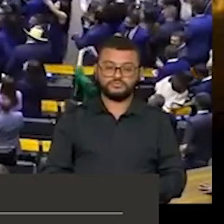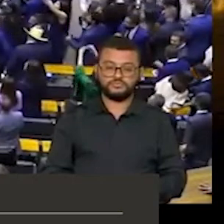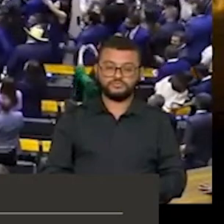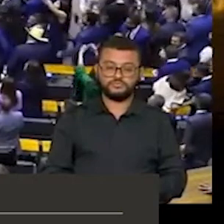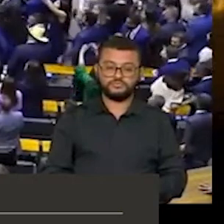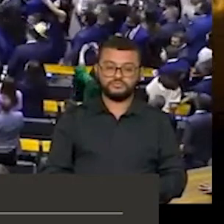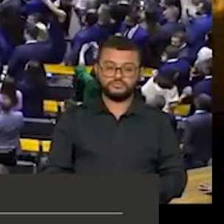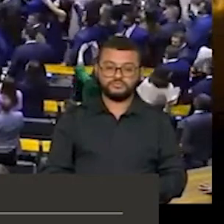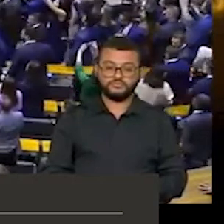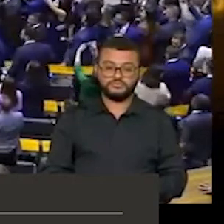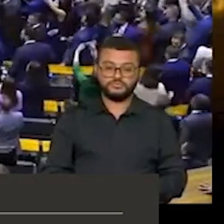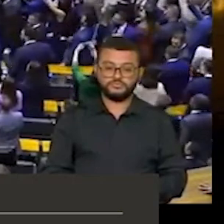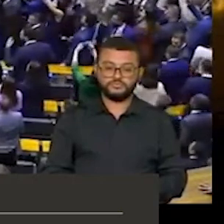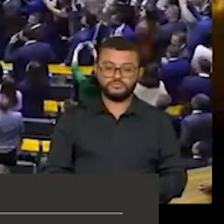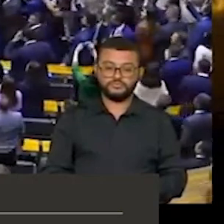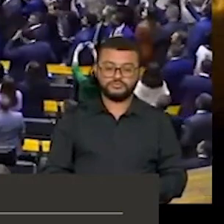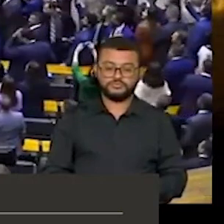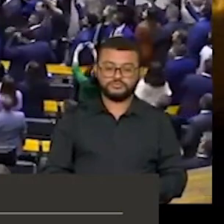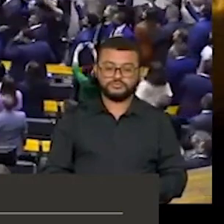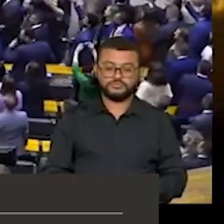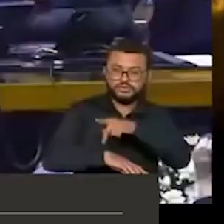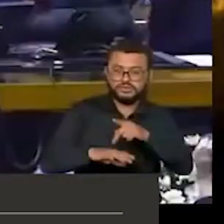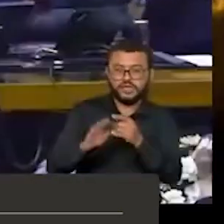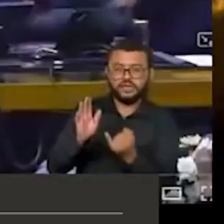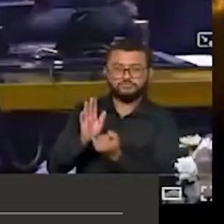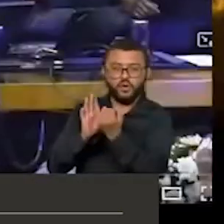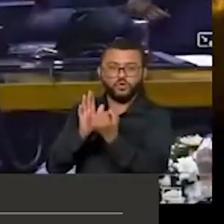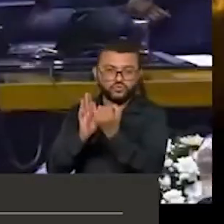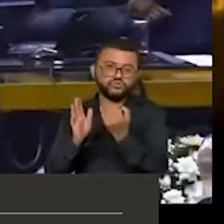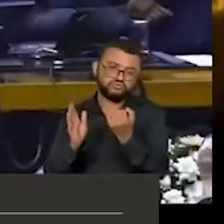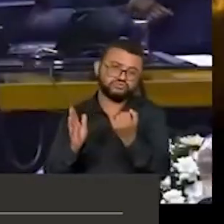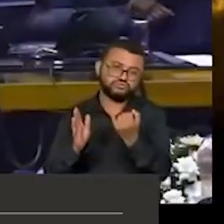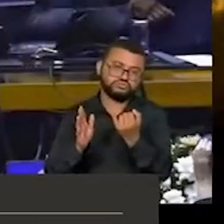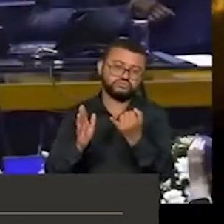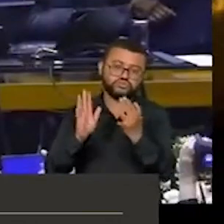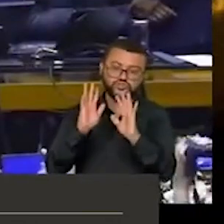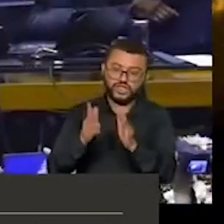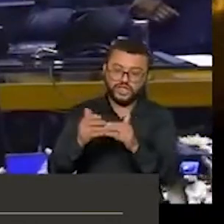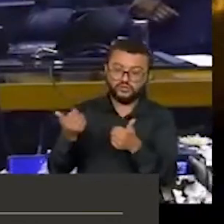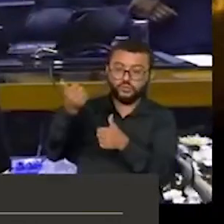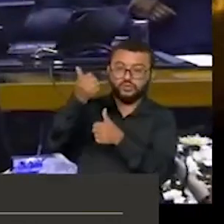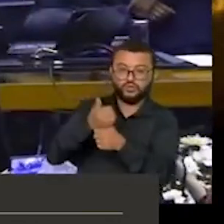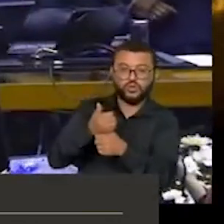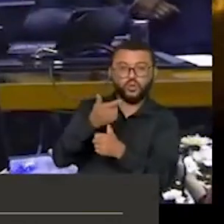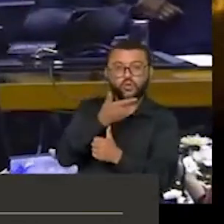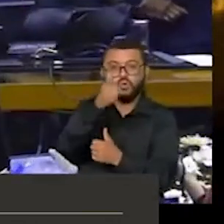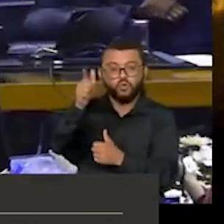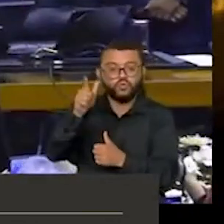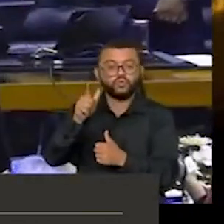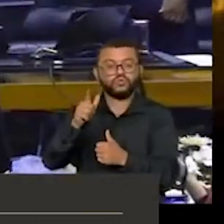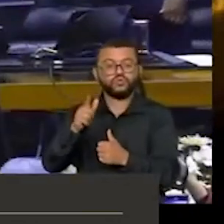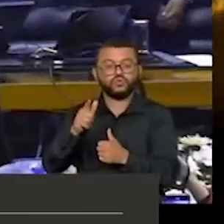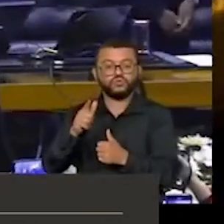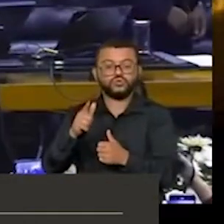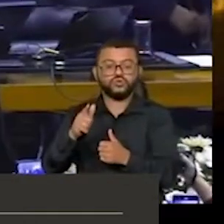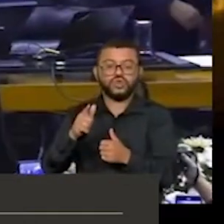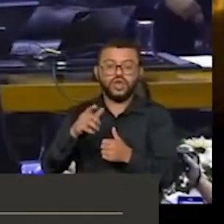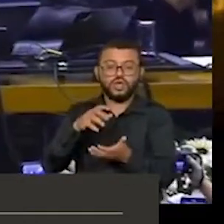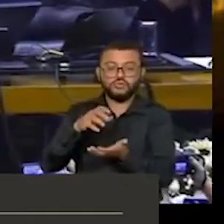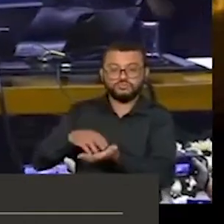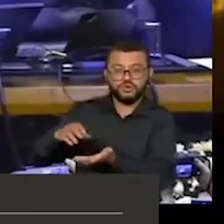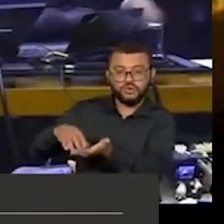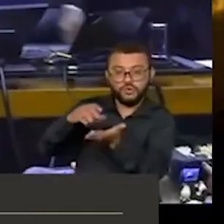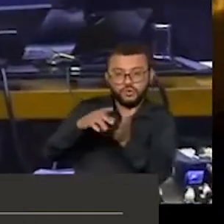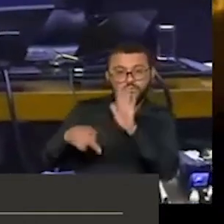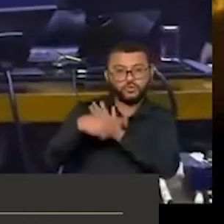coisa toda é comemorando o quê o açodamento do debate comemorando o quê um texto que ficou pior aliás muita gente